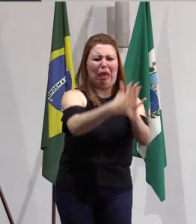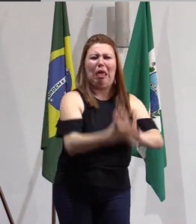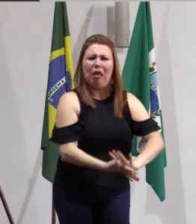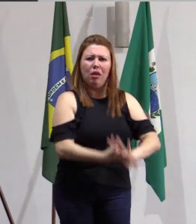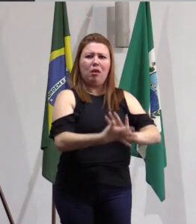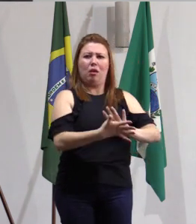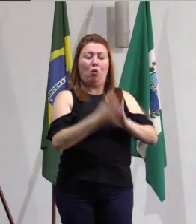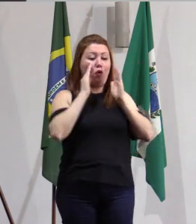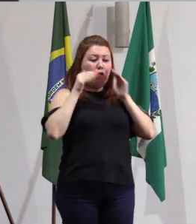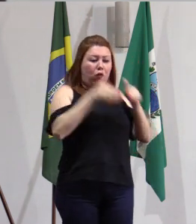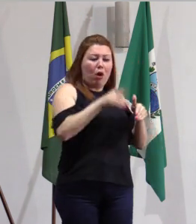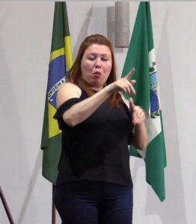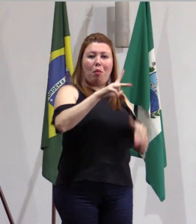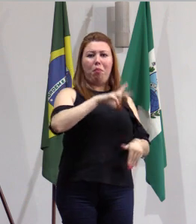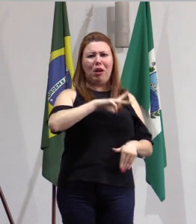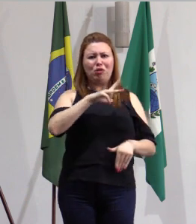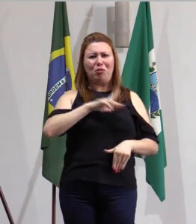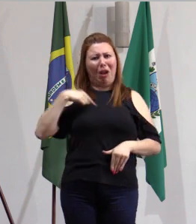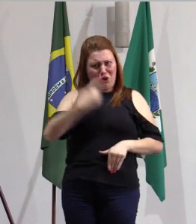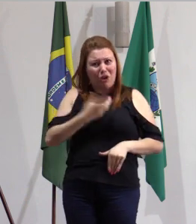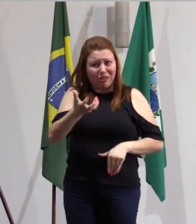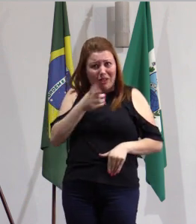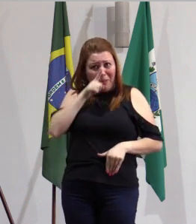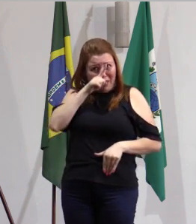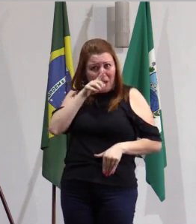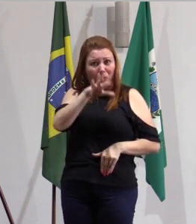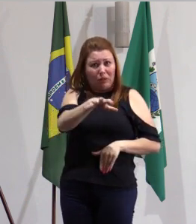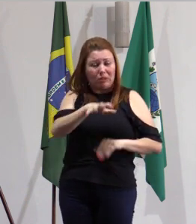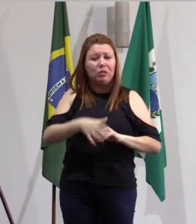nos hospitais. A gente quer correr esse risco, esse perigo?